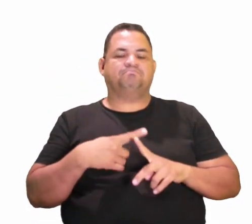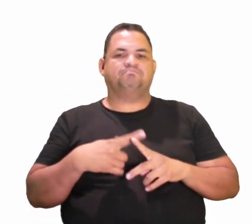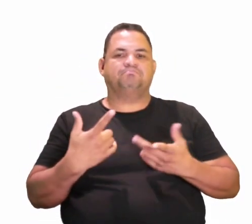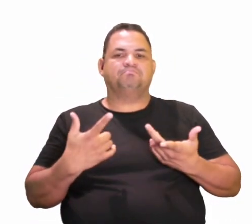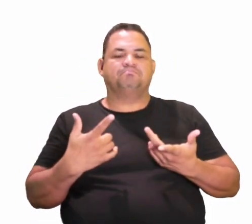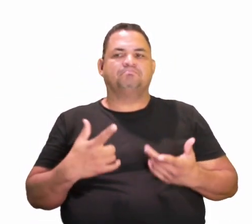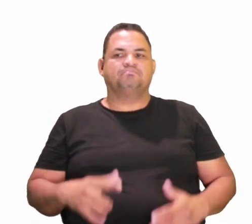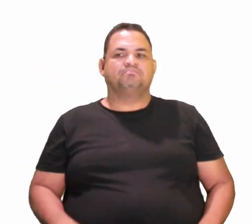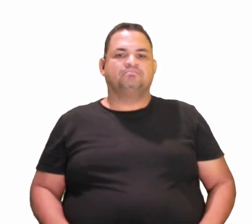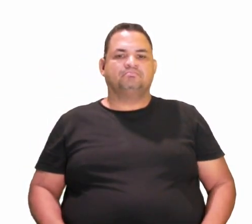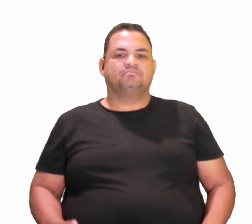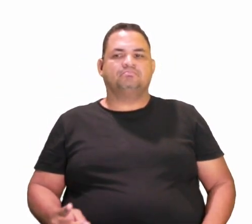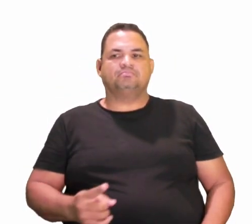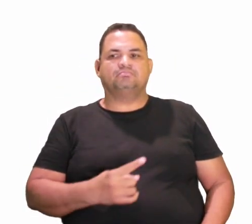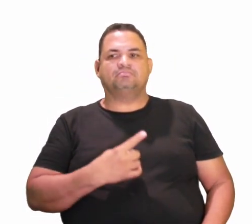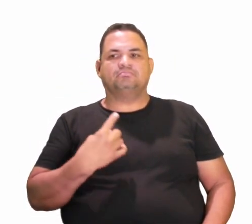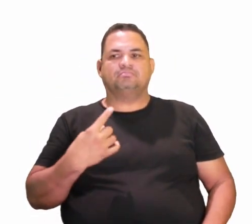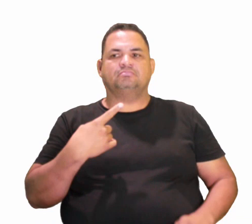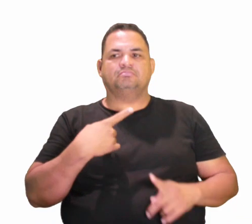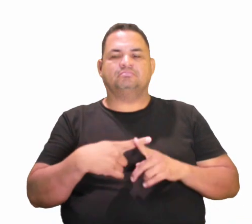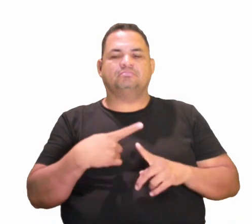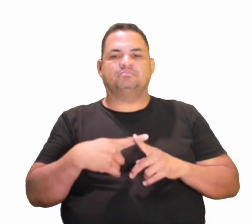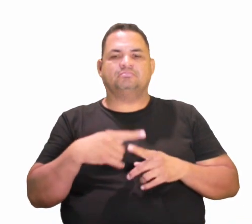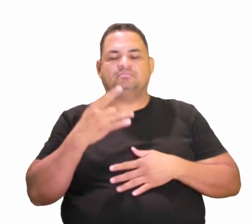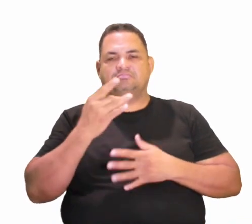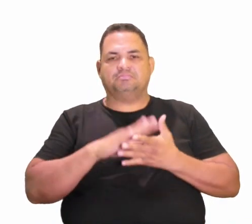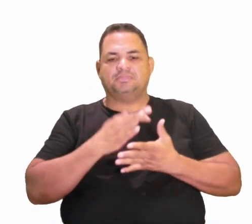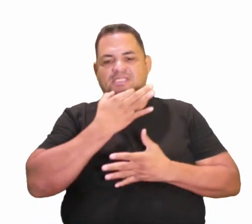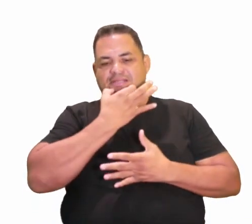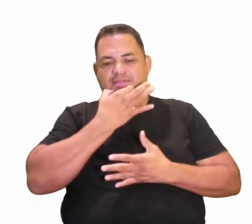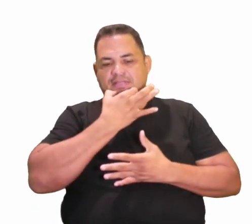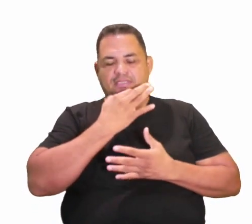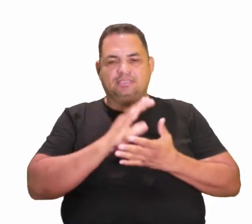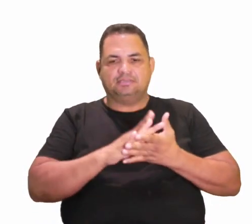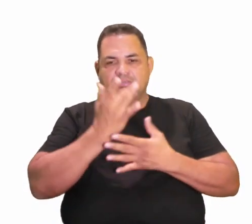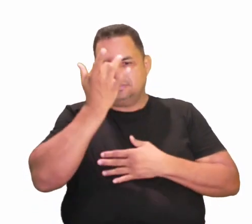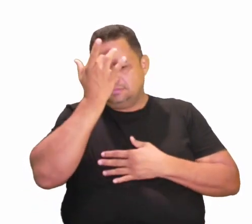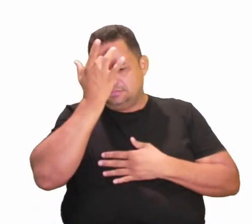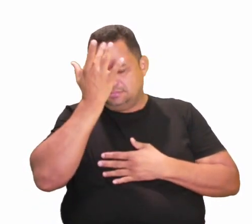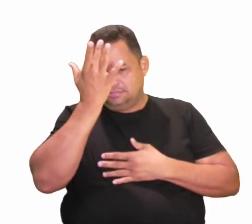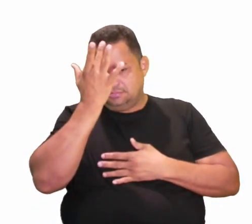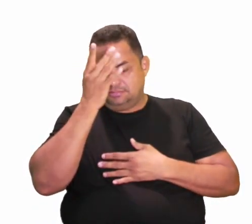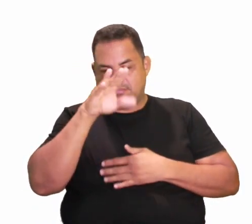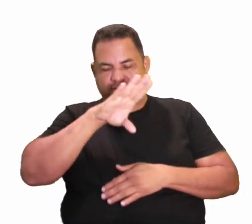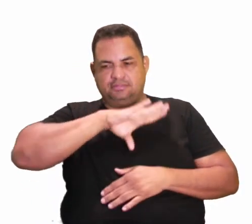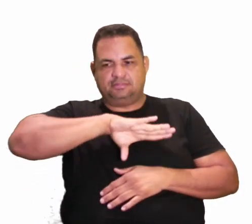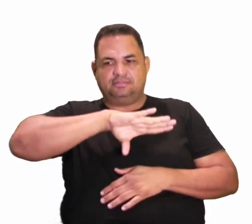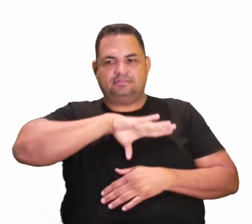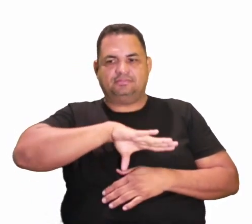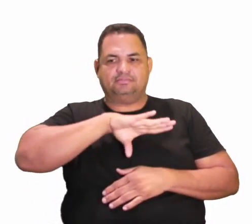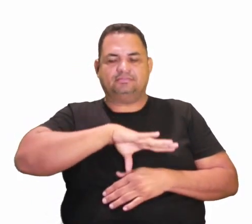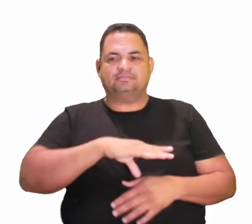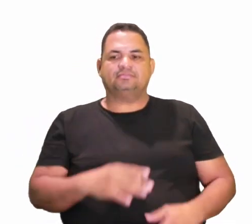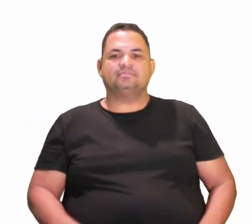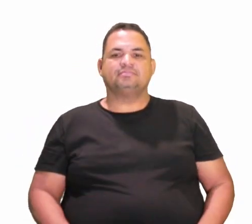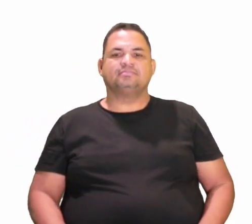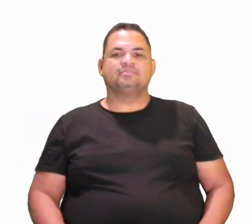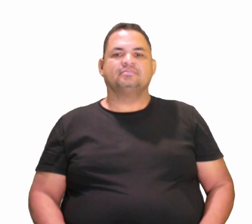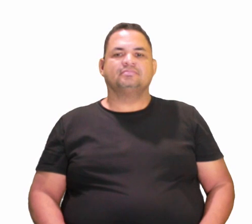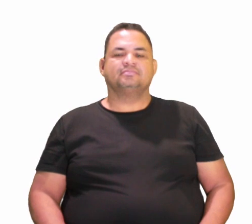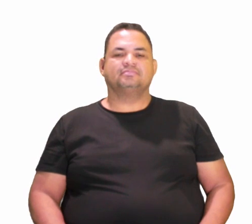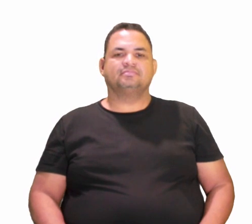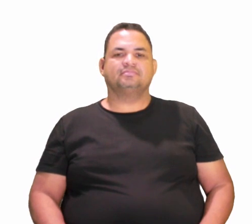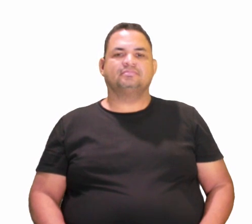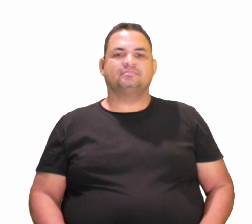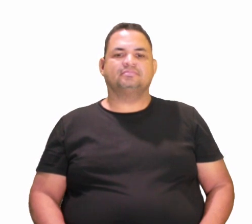obviamente, não é só porque o inglês é muito mais fácil que português, a gente só não acha muito porque a gente não nasceu falando essa